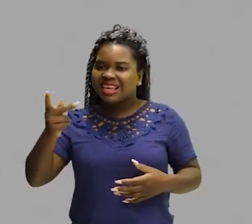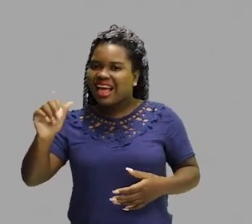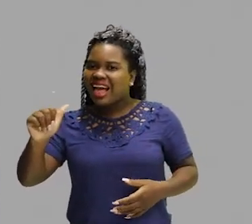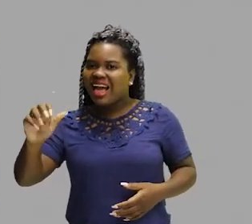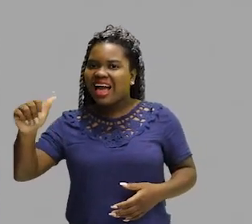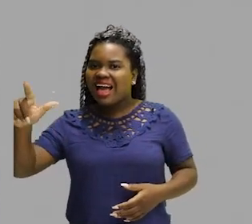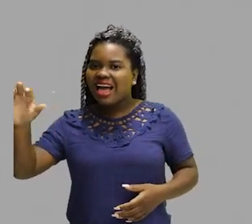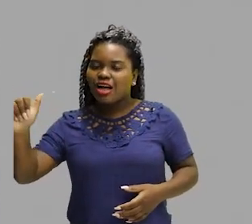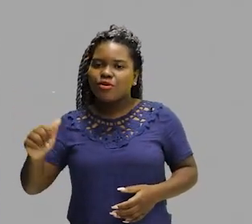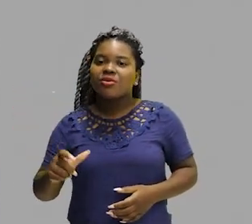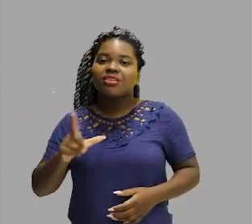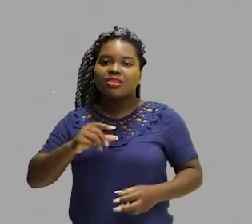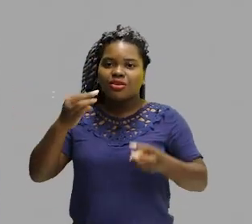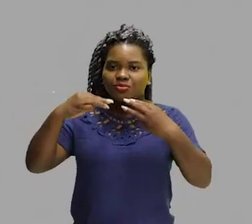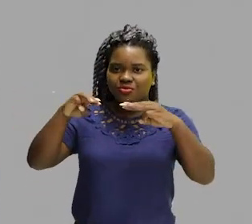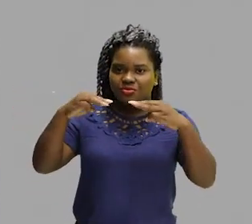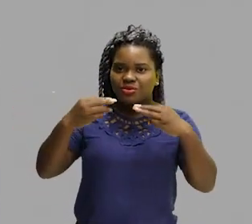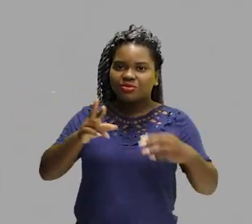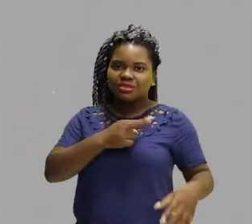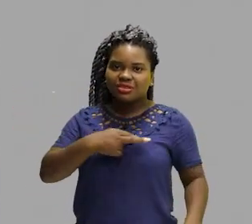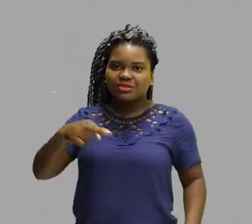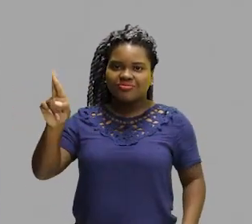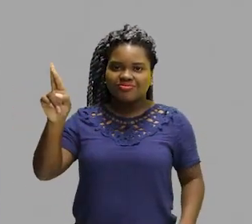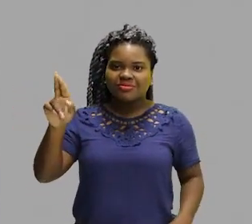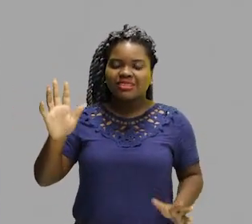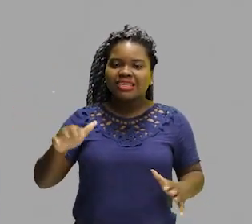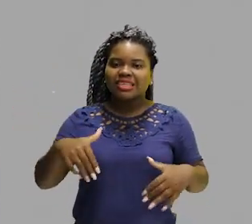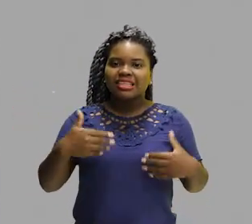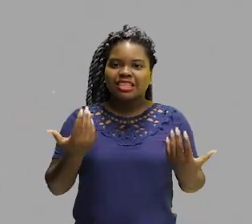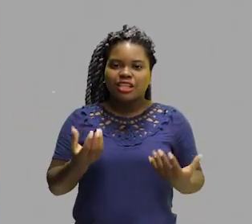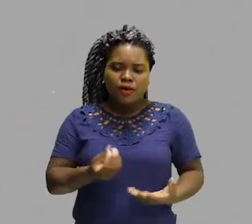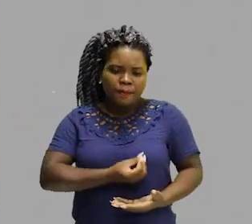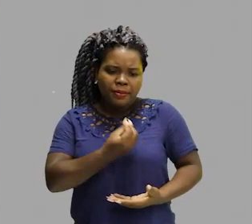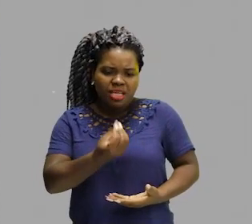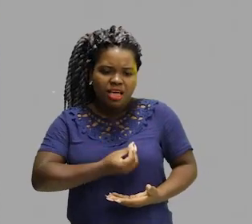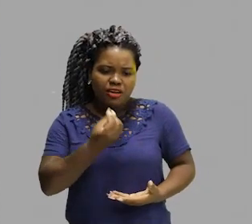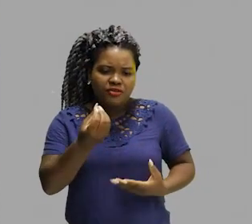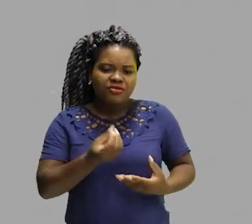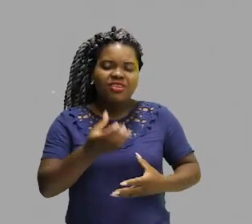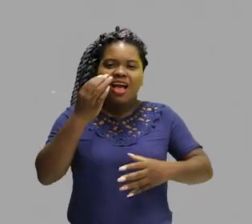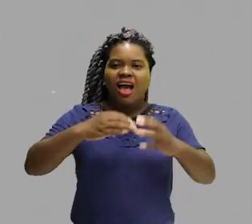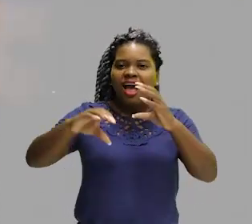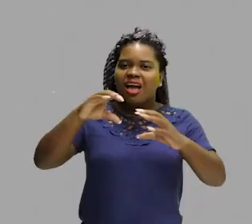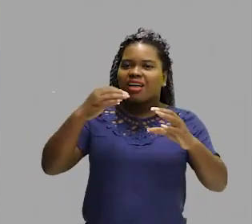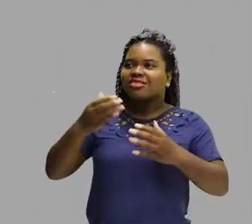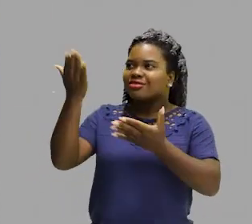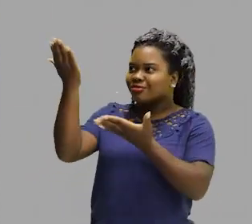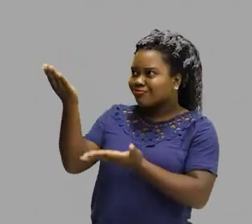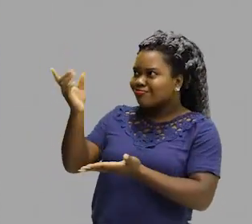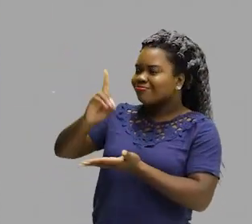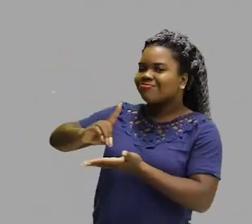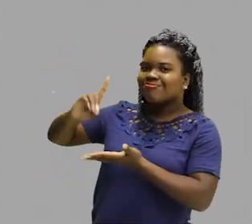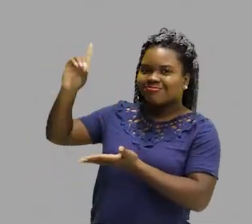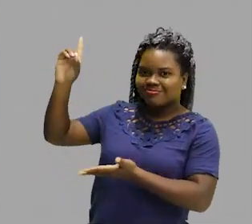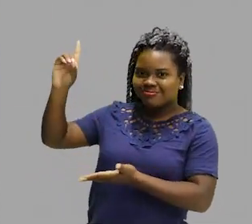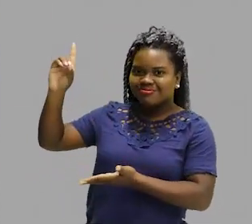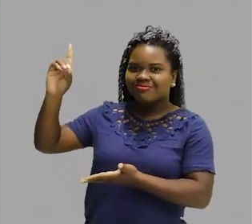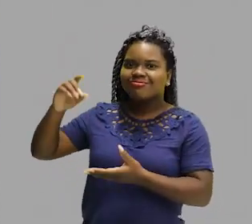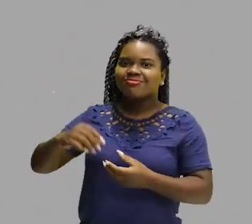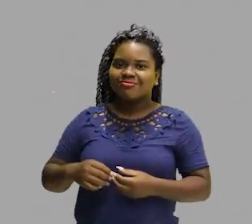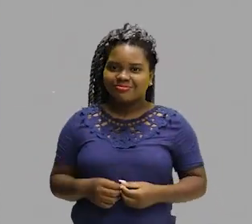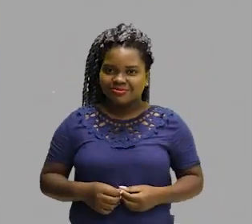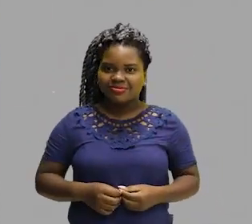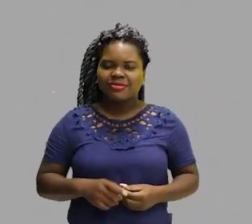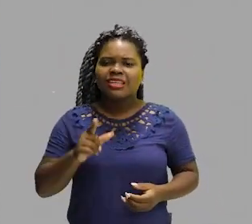que é religiosa. Então, minha alma canta a ti, Senhor. Grandioso és tu, não é assim? Quem canta assim, ó?